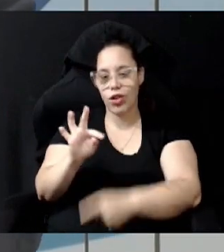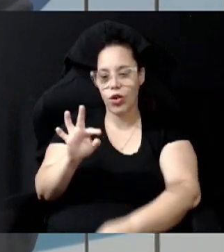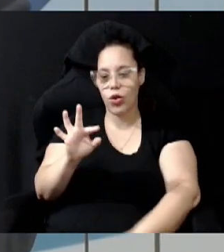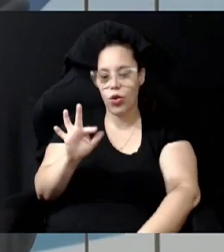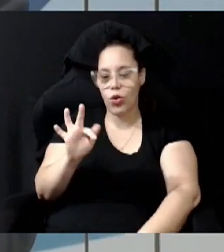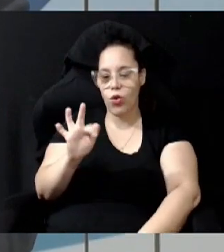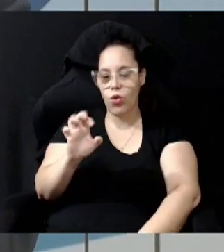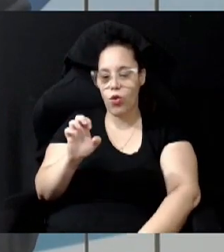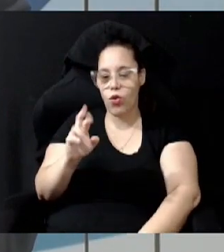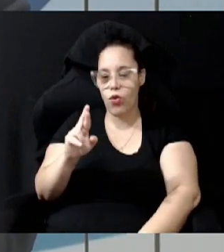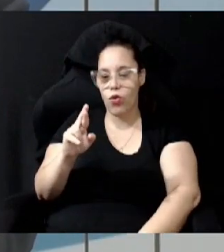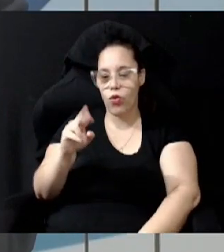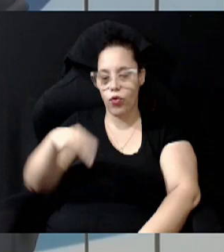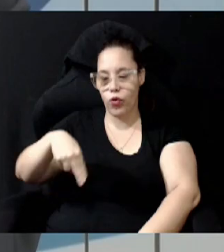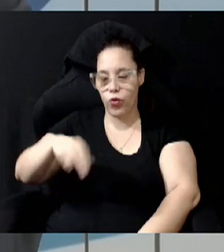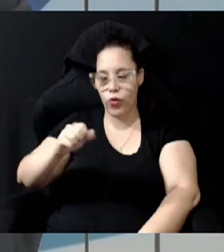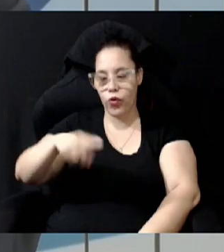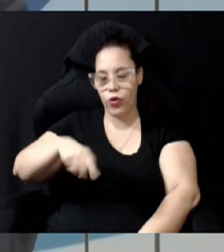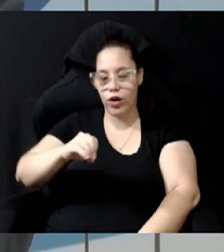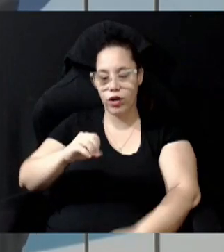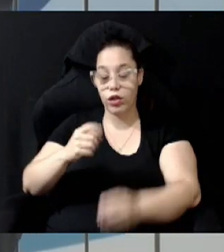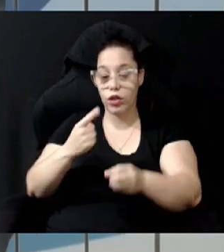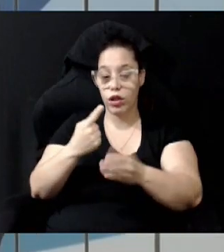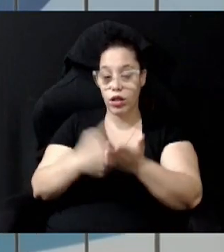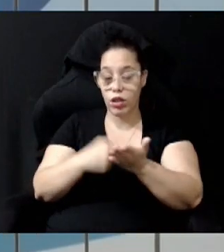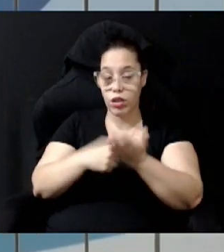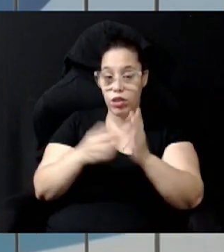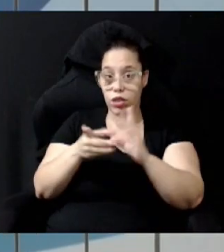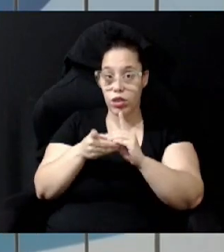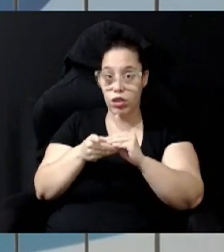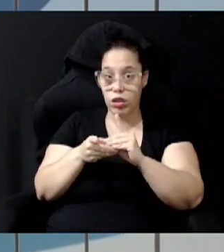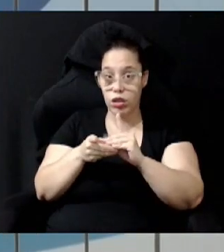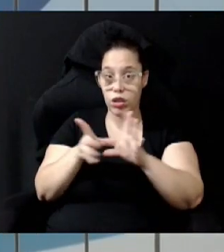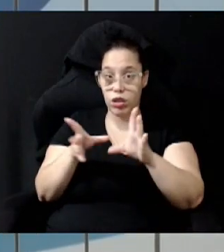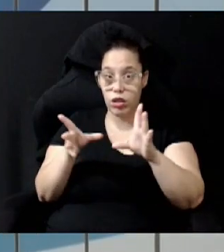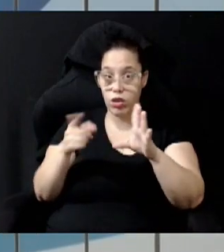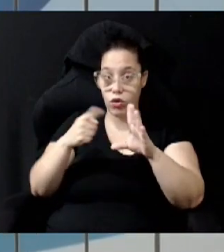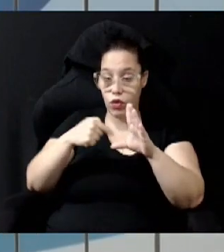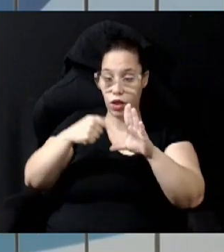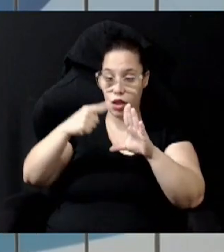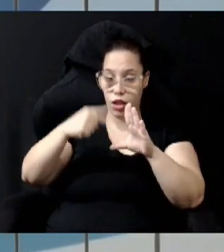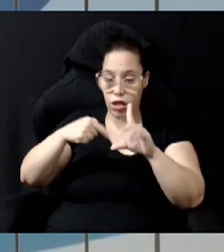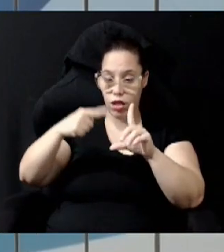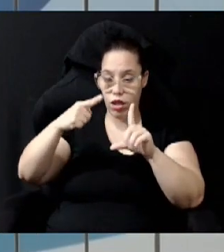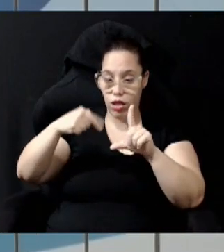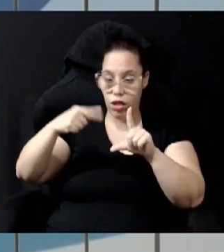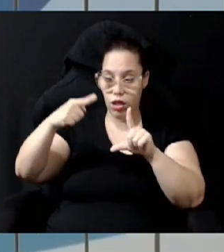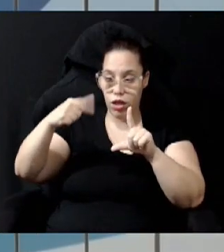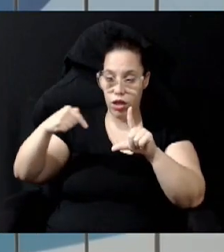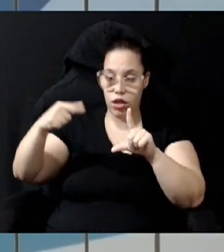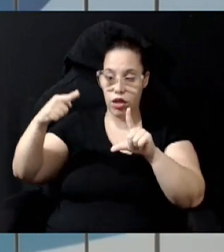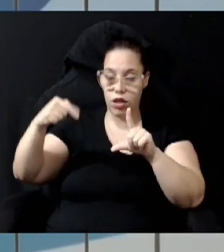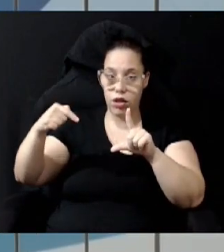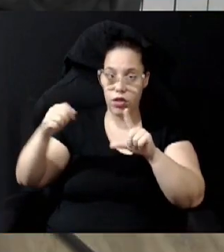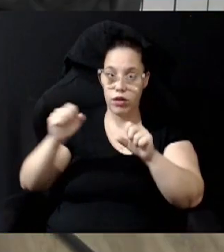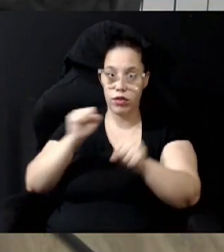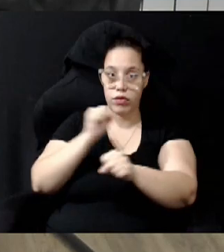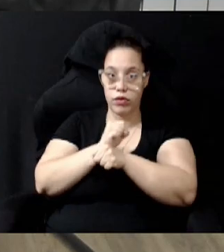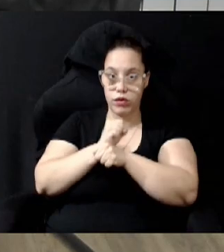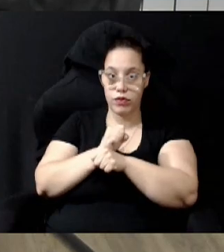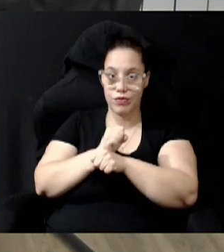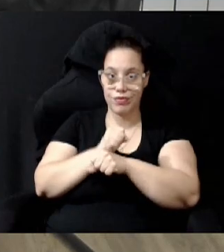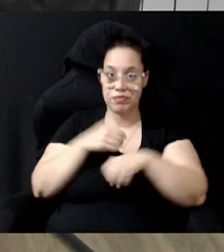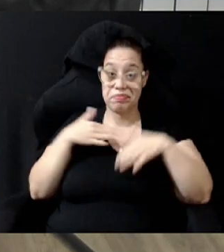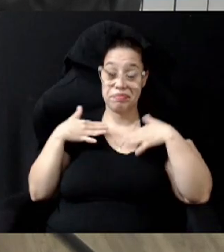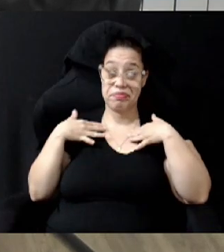anos, a agenda liberal de desestatização andou bem para a alegria